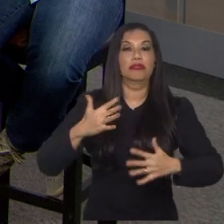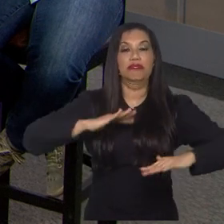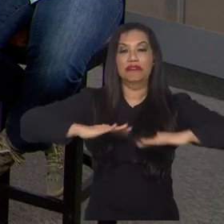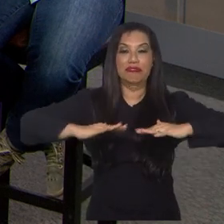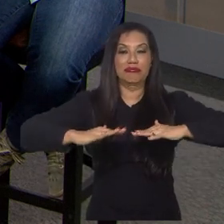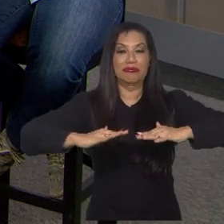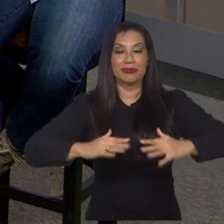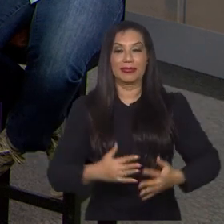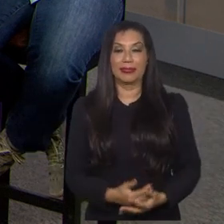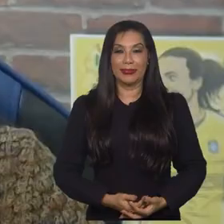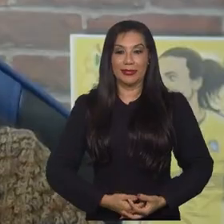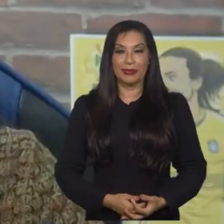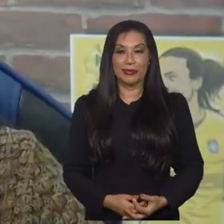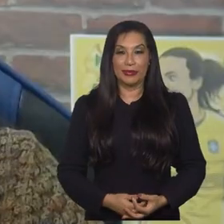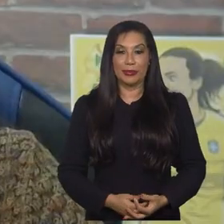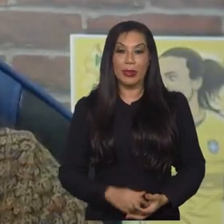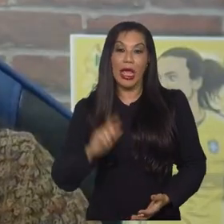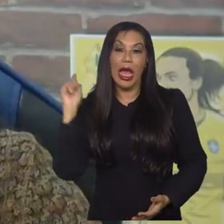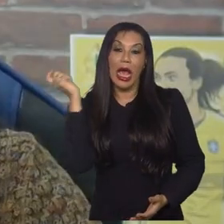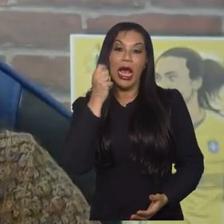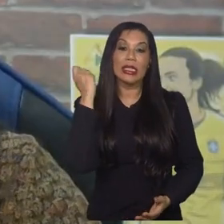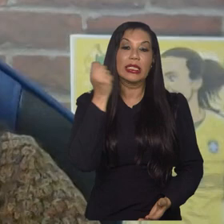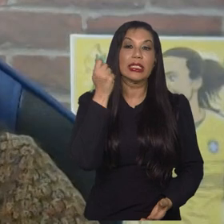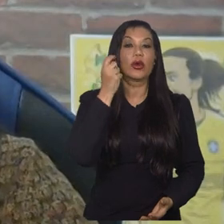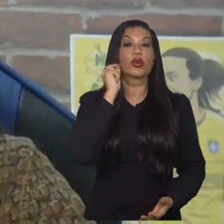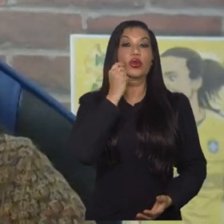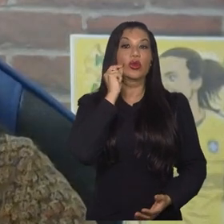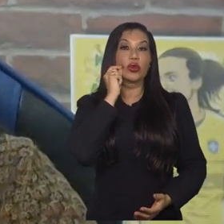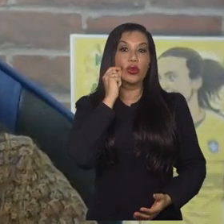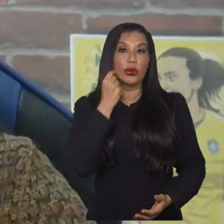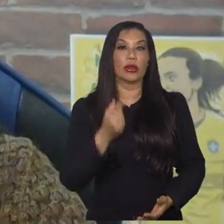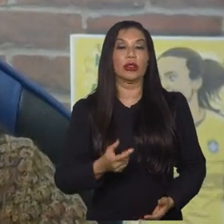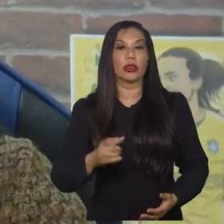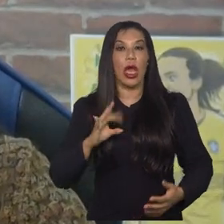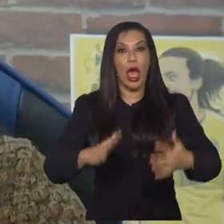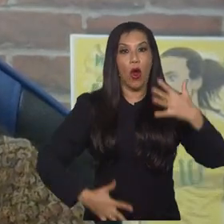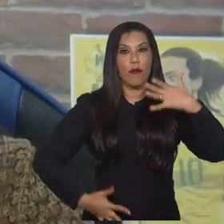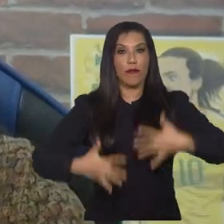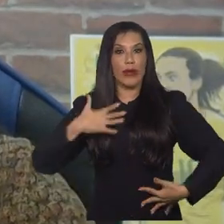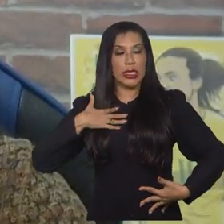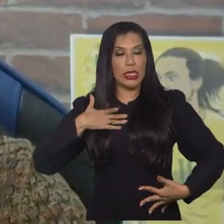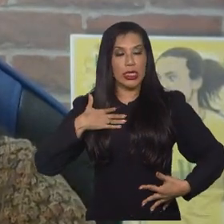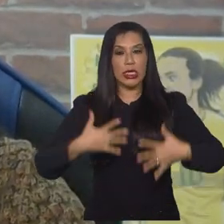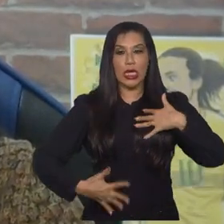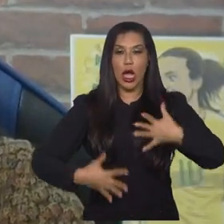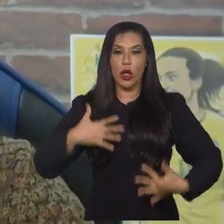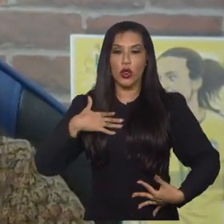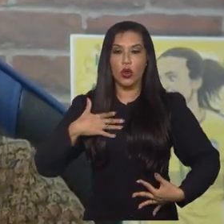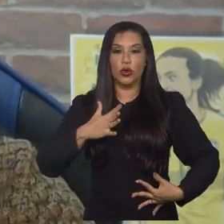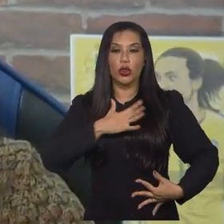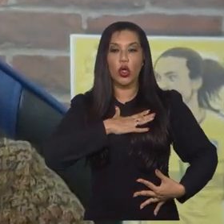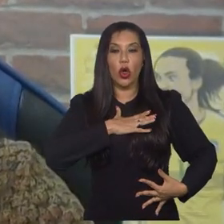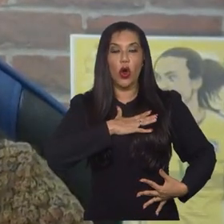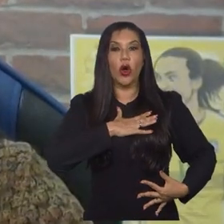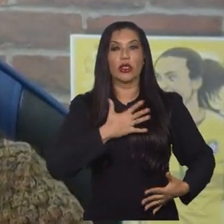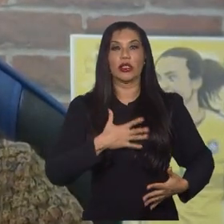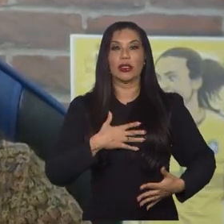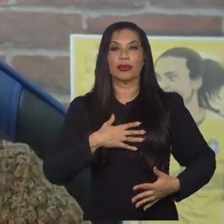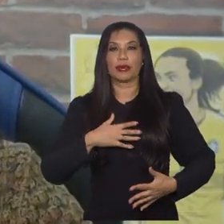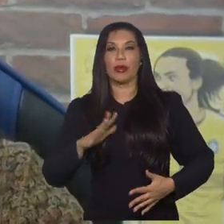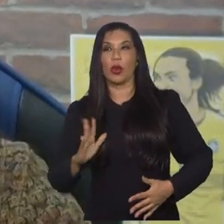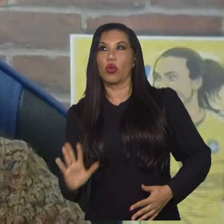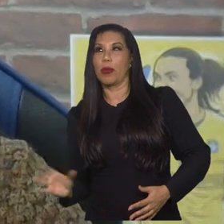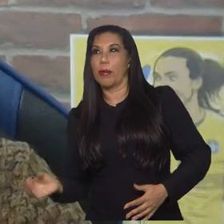A seleção da Suíça é uma seleção muito física. uma equipe que gosta muito do jogo